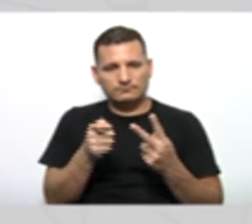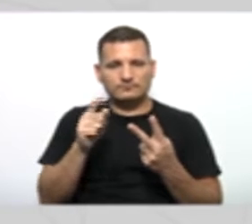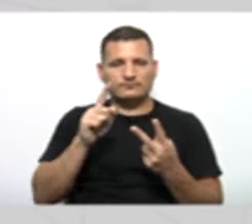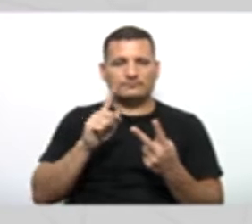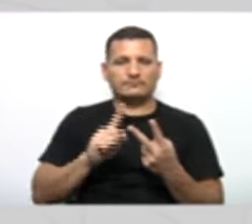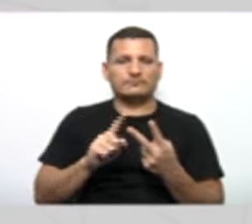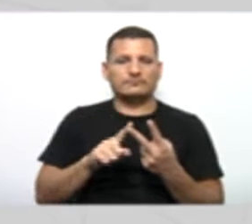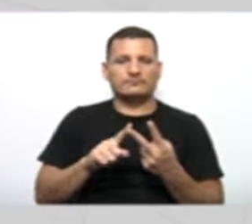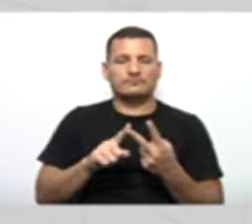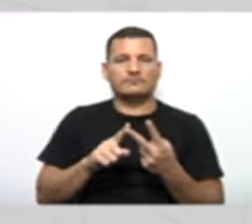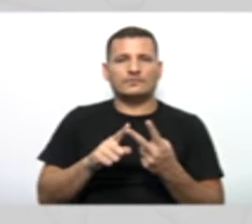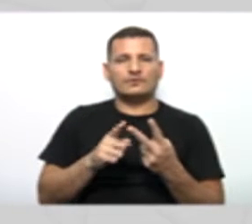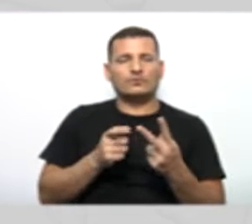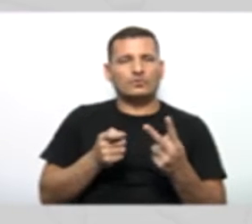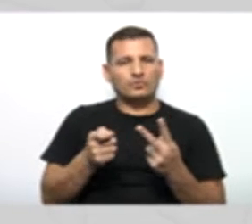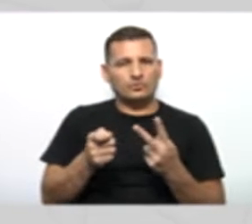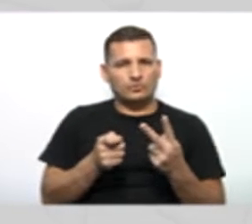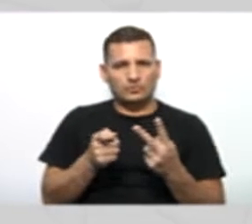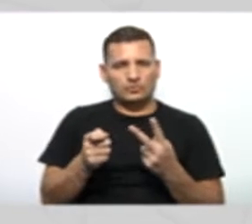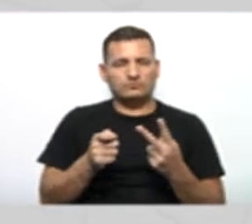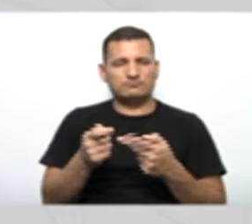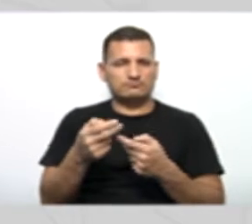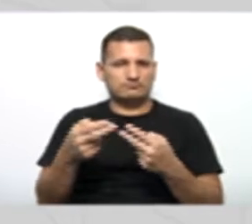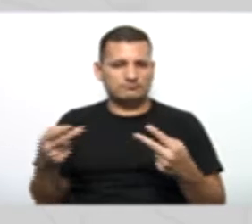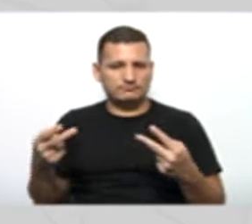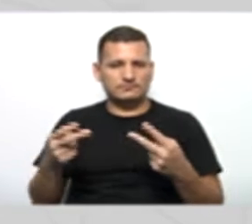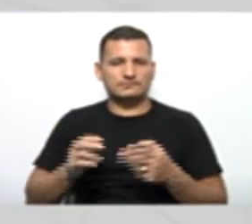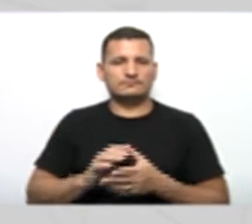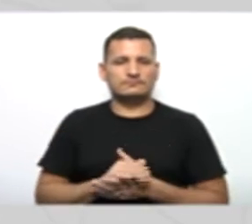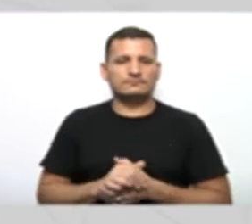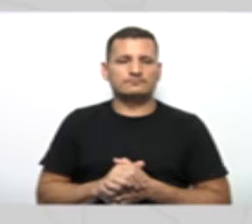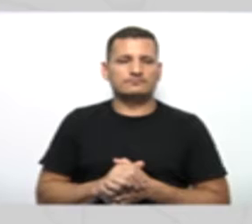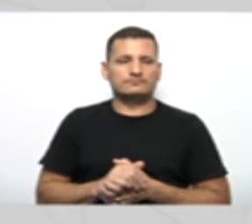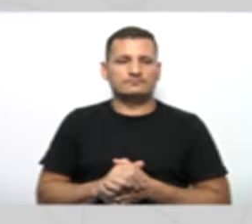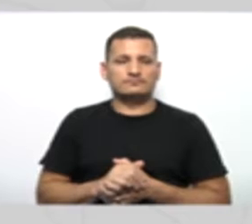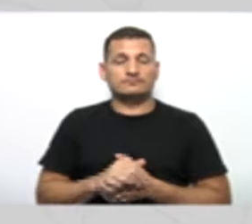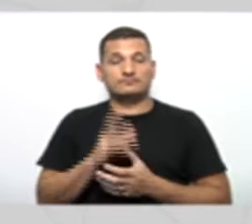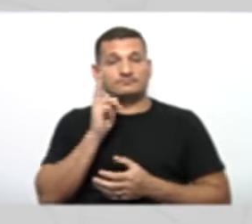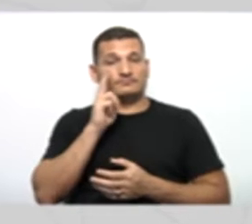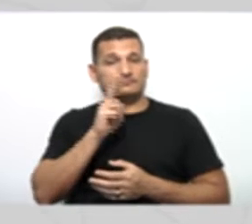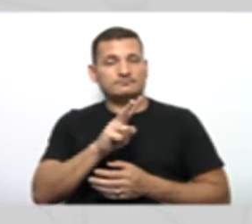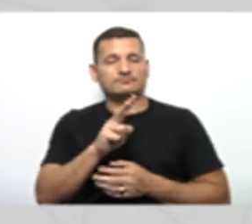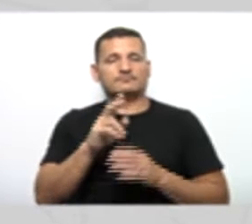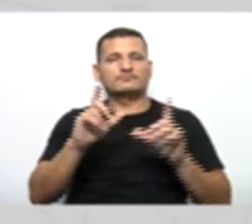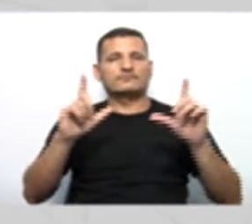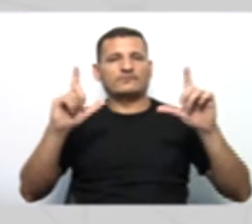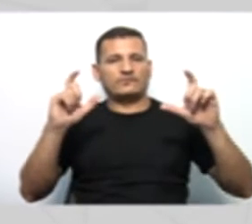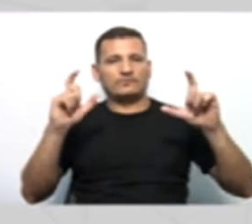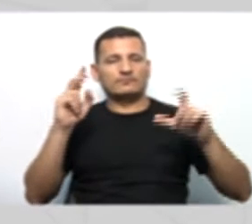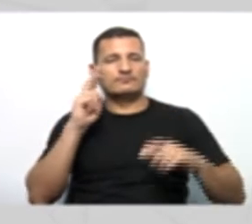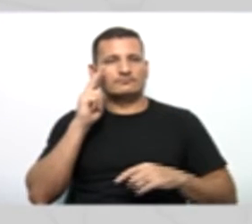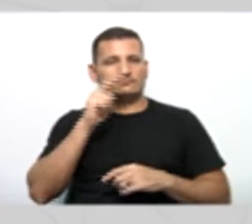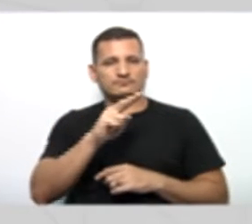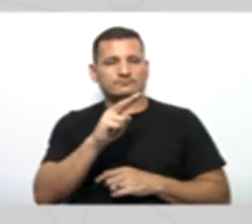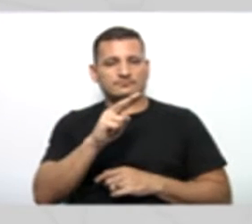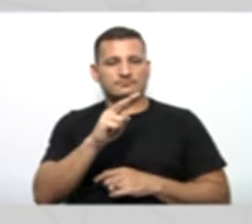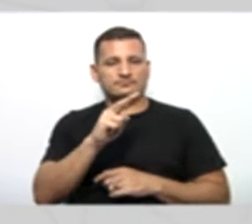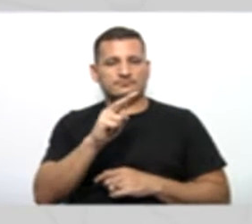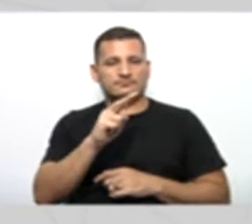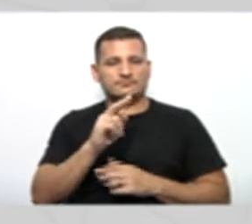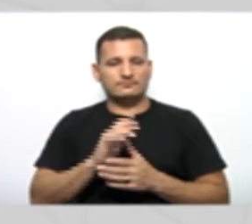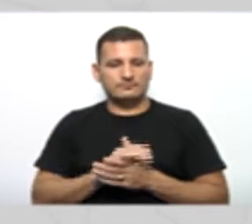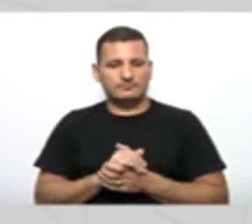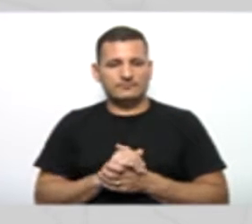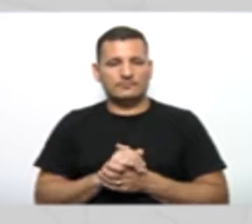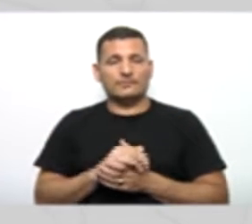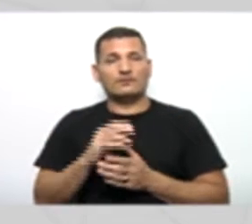dos resíduos gerados. Então aqui nós estamos vendo aqui uma imagem de cavacos de madeiras que vão ser utilizados para a produção